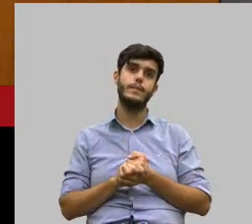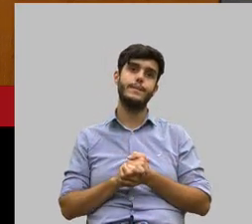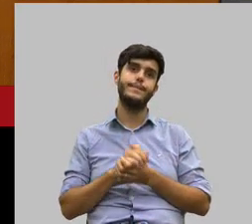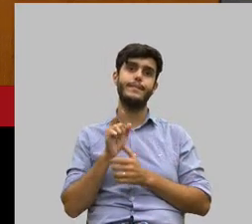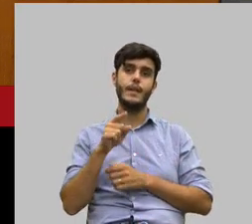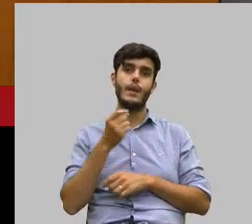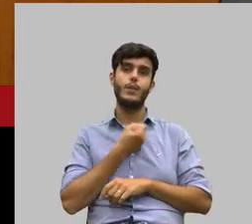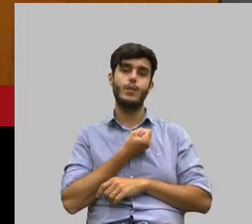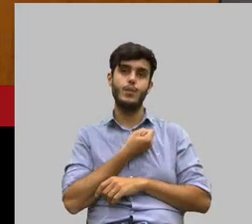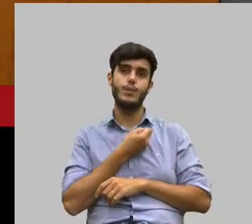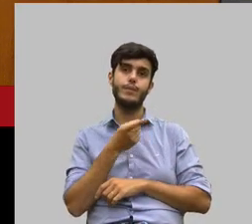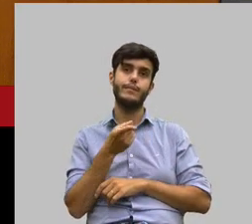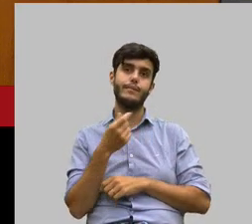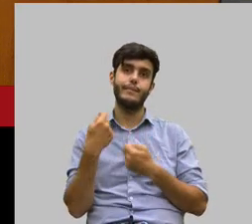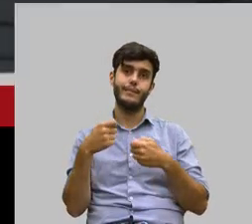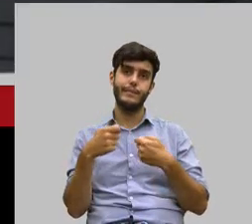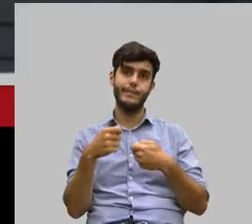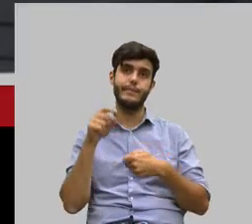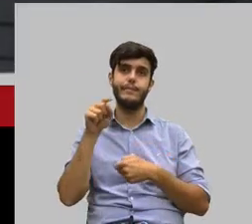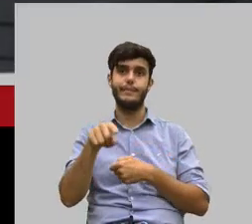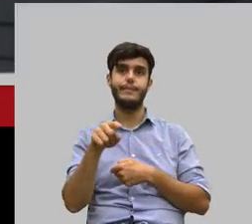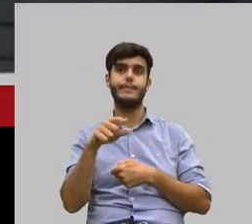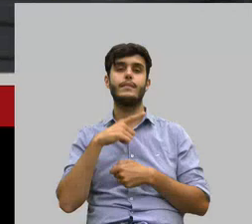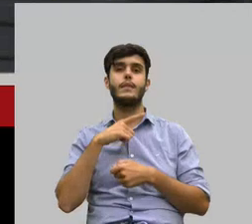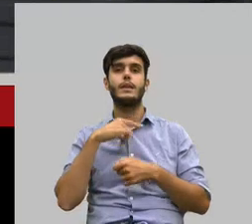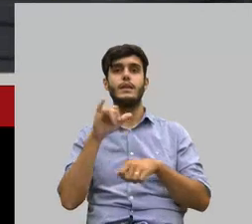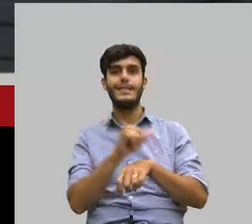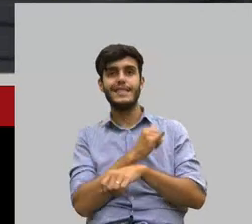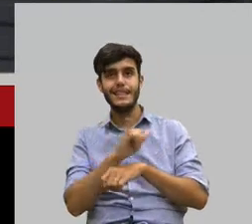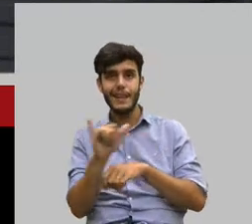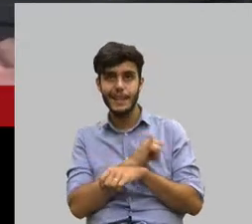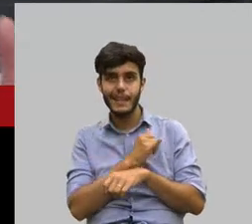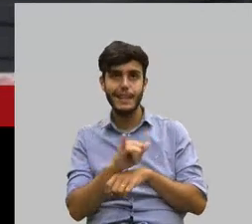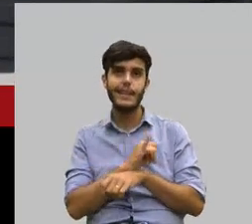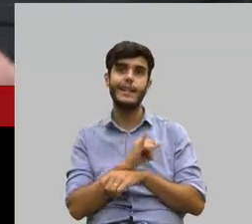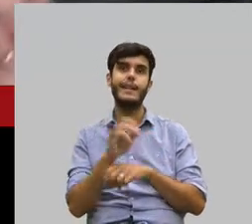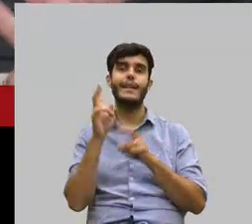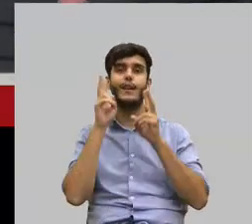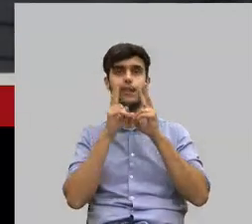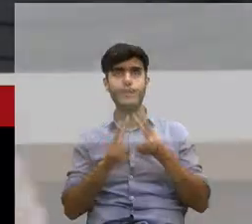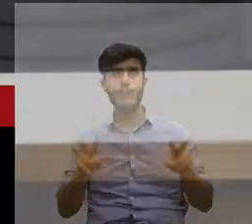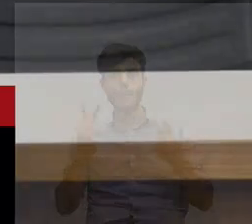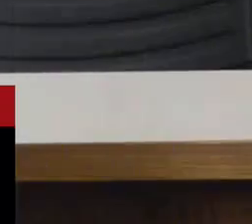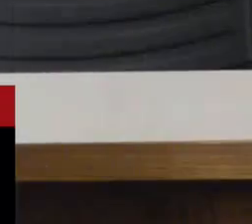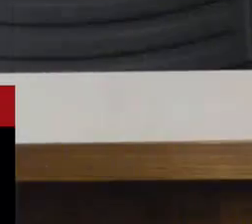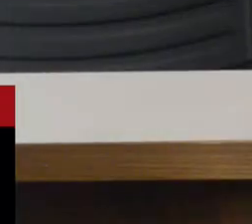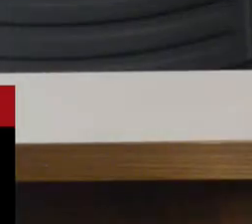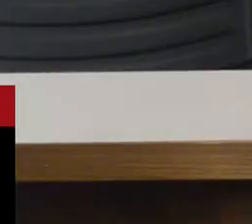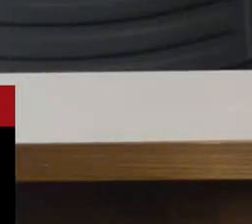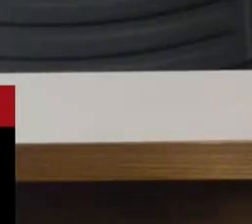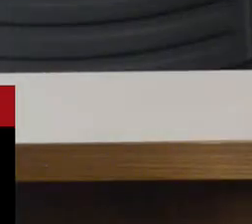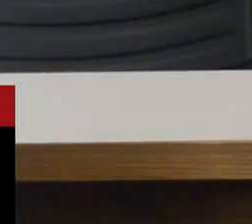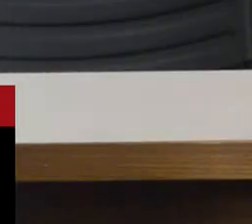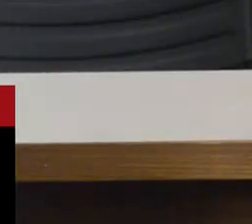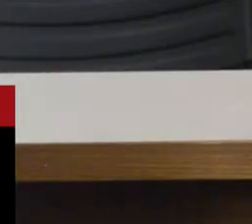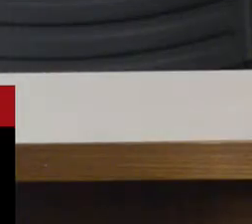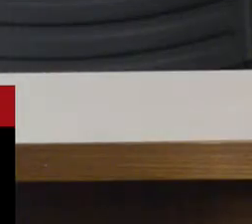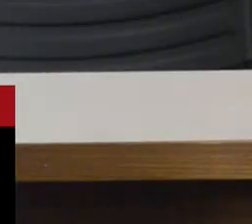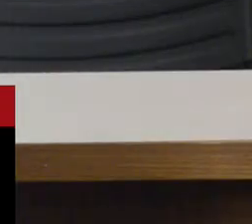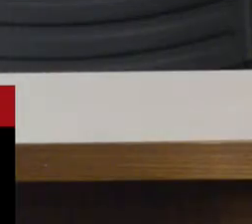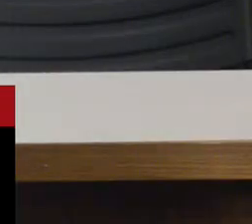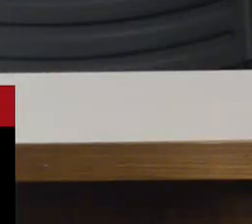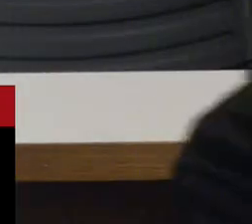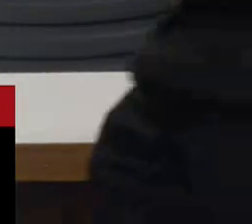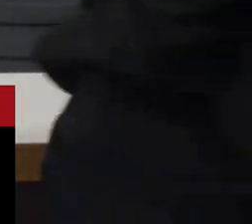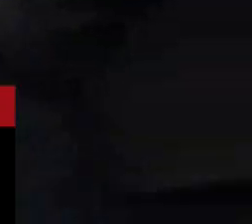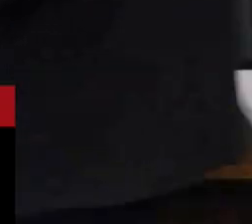insuficiente e estamos buscando estratégias visando a ampliação a contratação desse serviço para uma maior